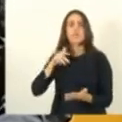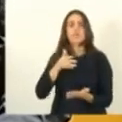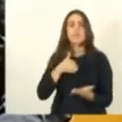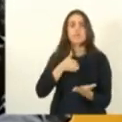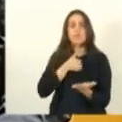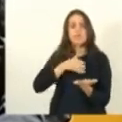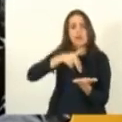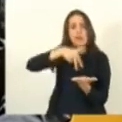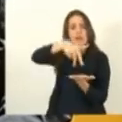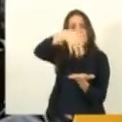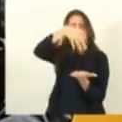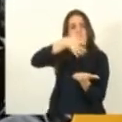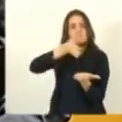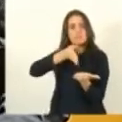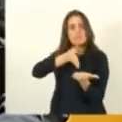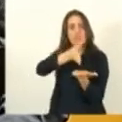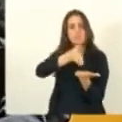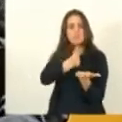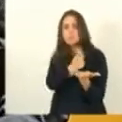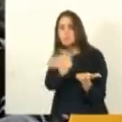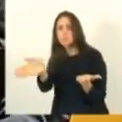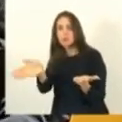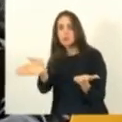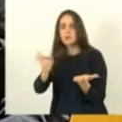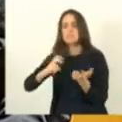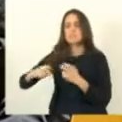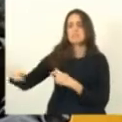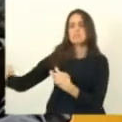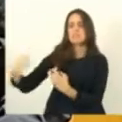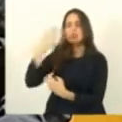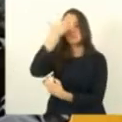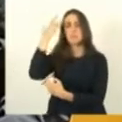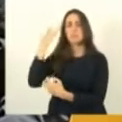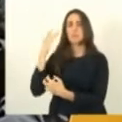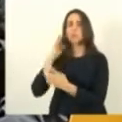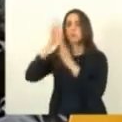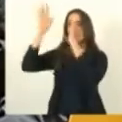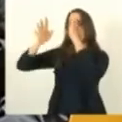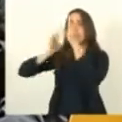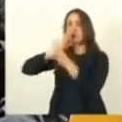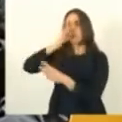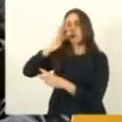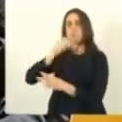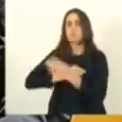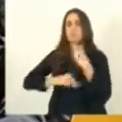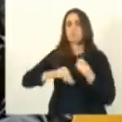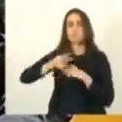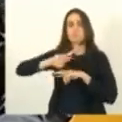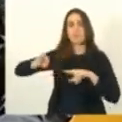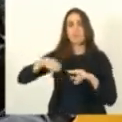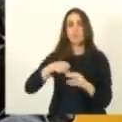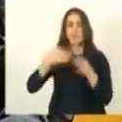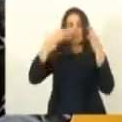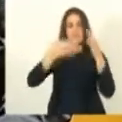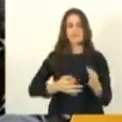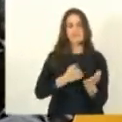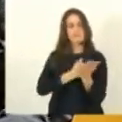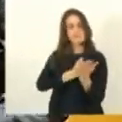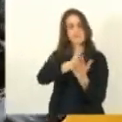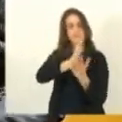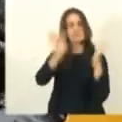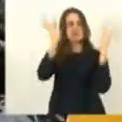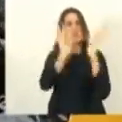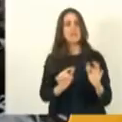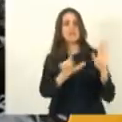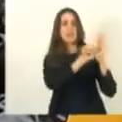no caminho dos pecadores, nem se assenta na roda dos escarnecedores. Antes tem o seu prazer na lei do Senhor